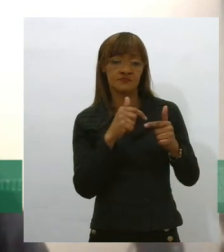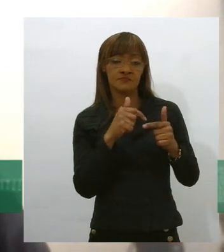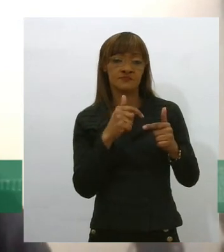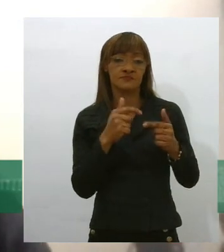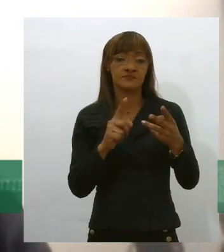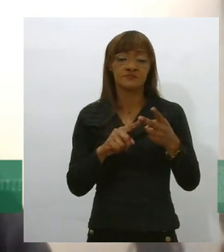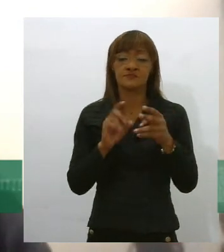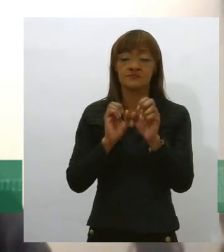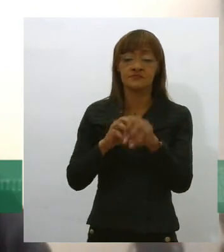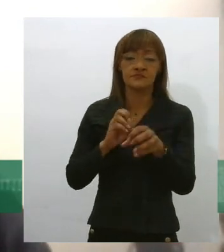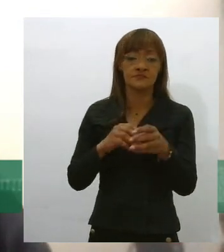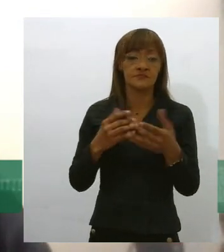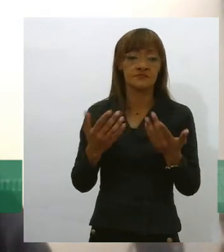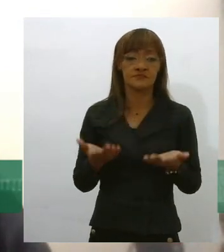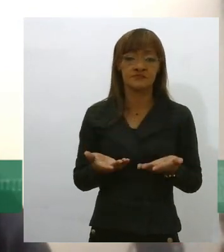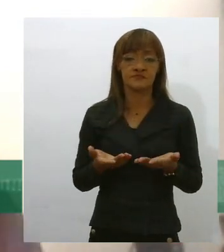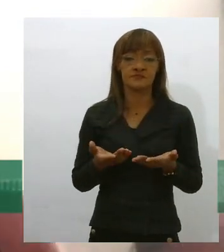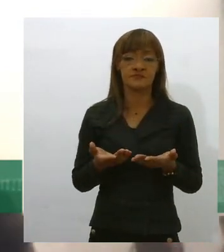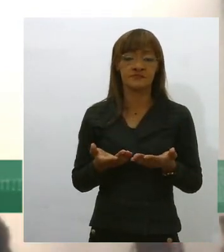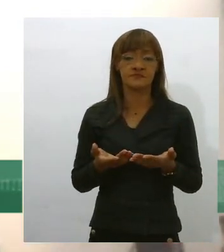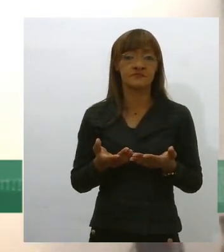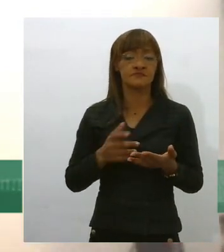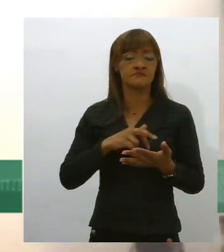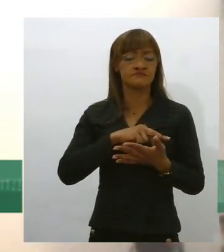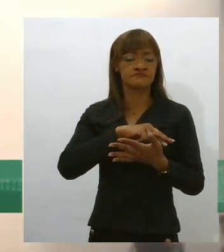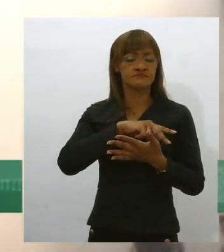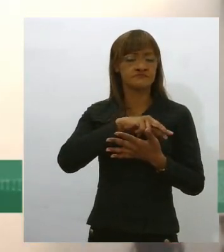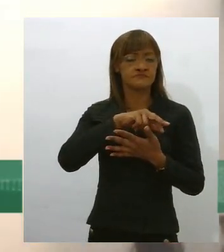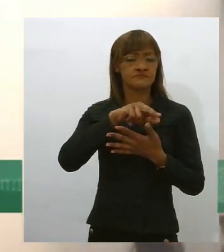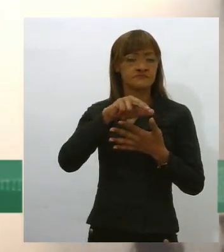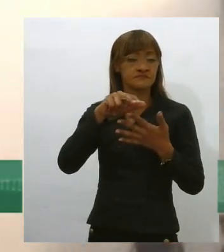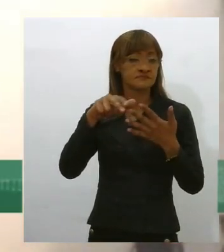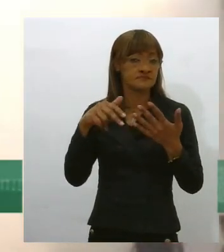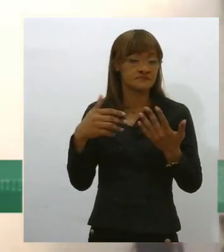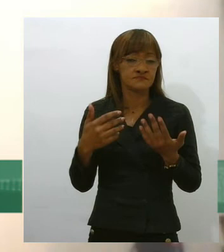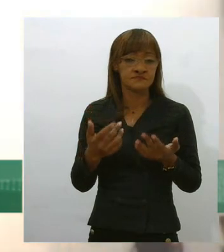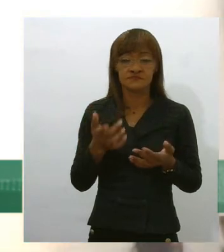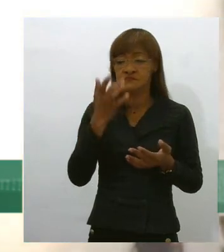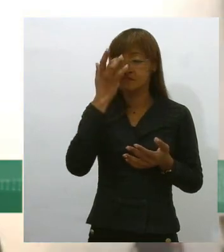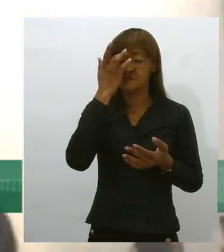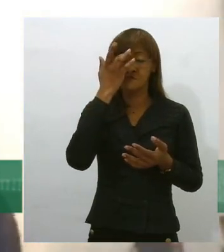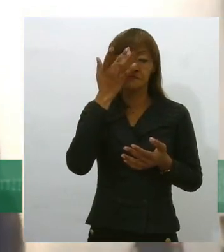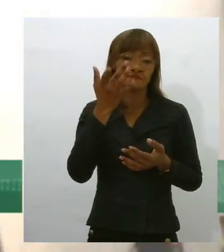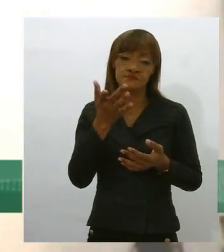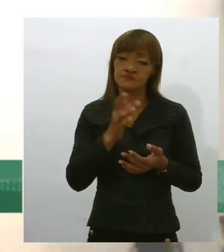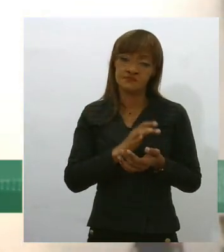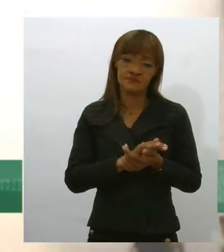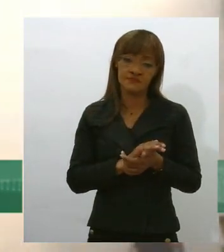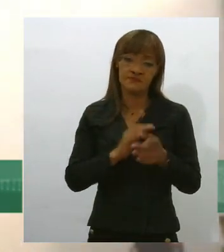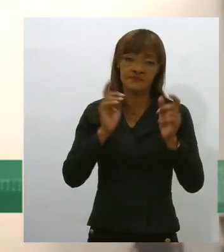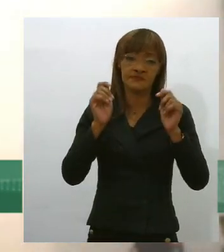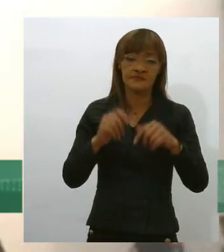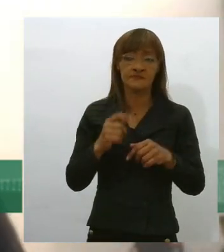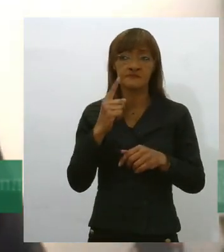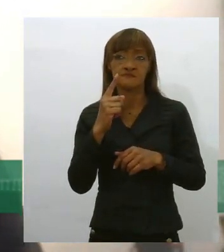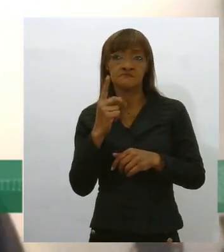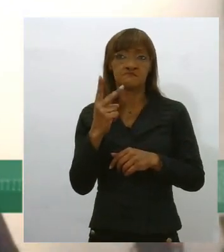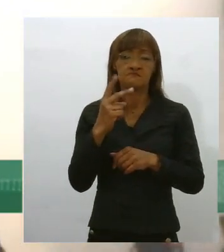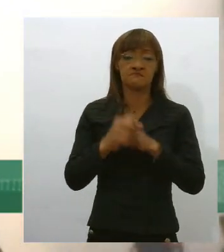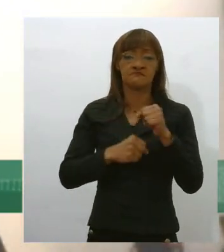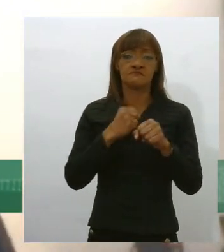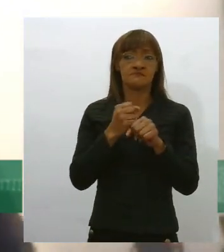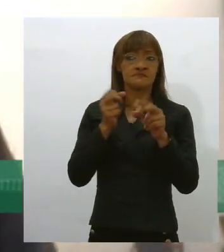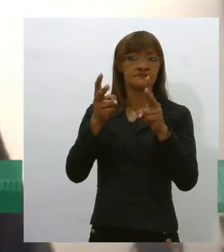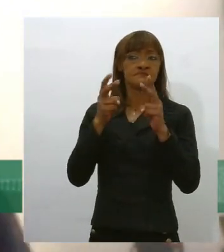Então você tem aí é facilmente né você há um ano dois observar que grupo de